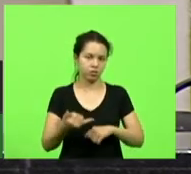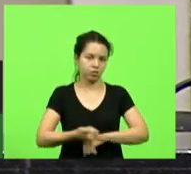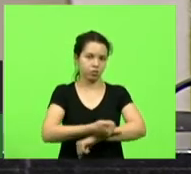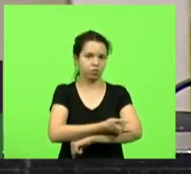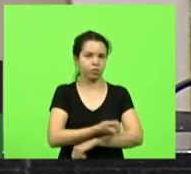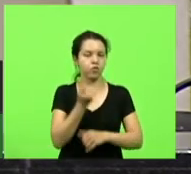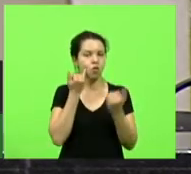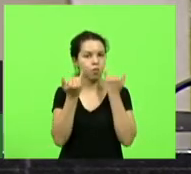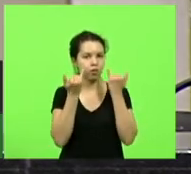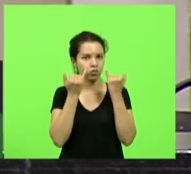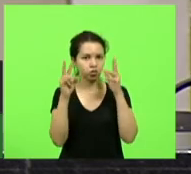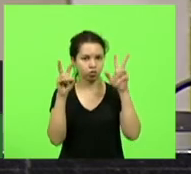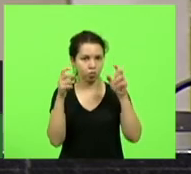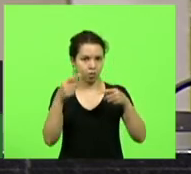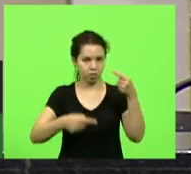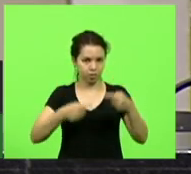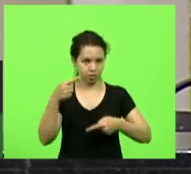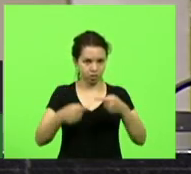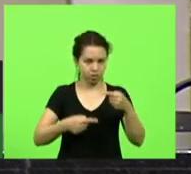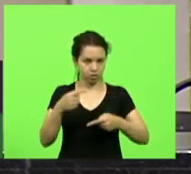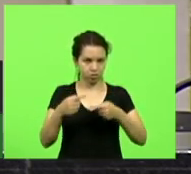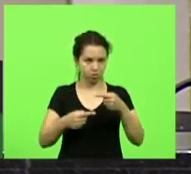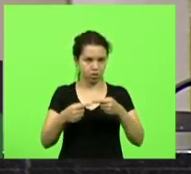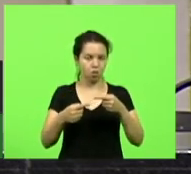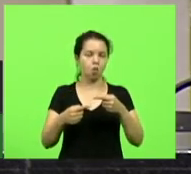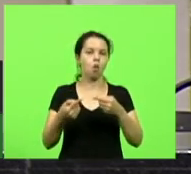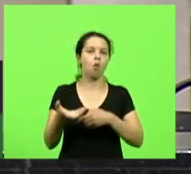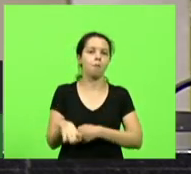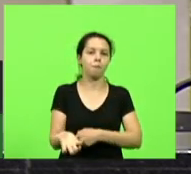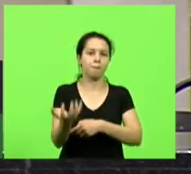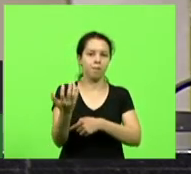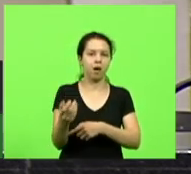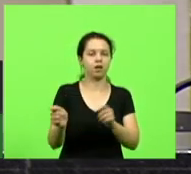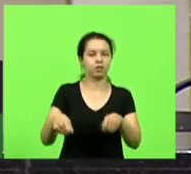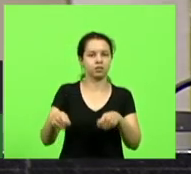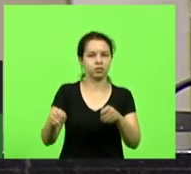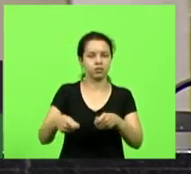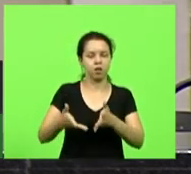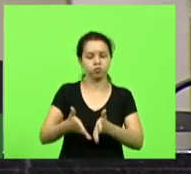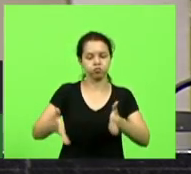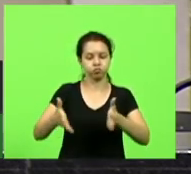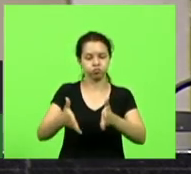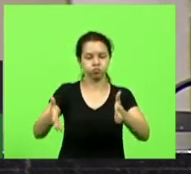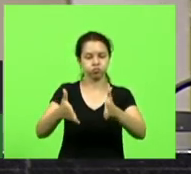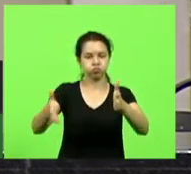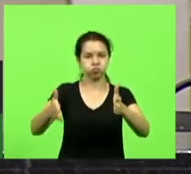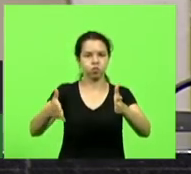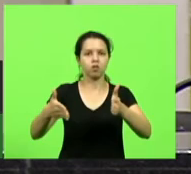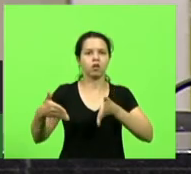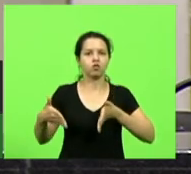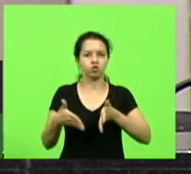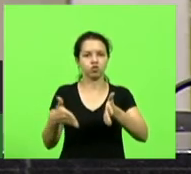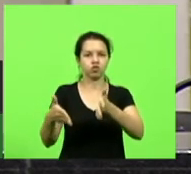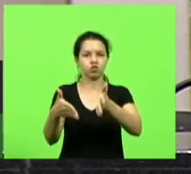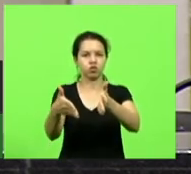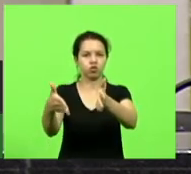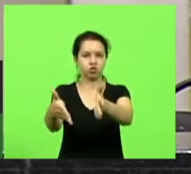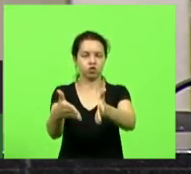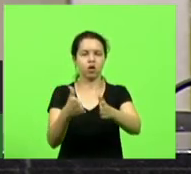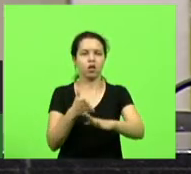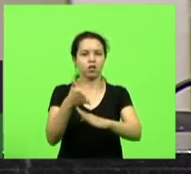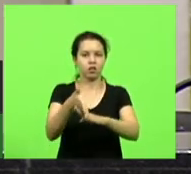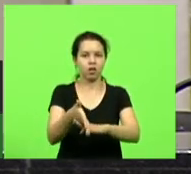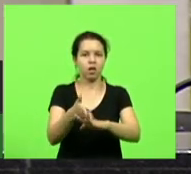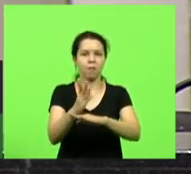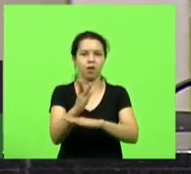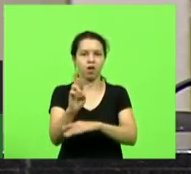da possibilidade de liberação de máquinas e equipamentos para proceder à abertura e alargamento da estrada geral que dá acesso à